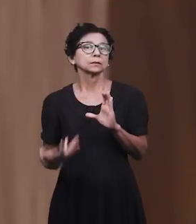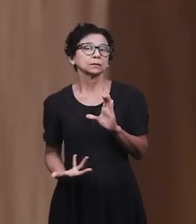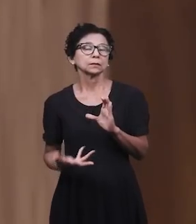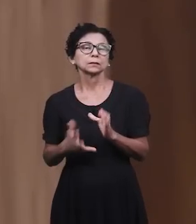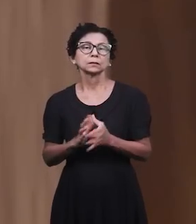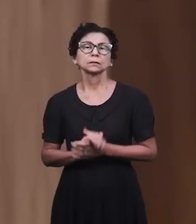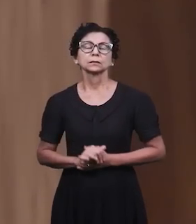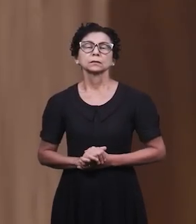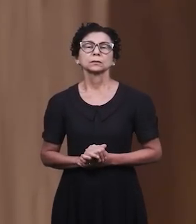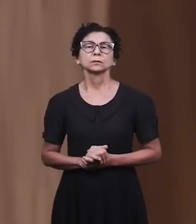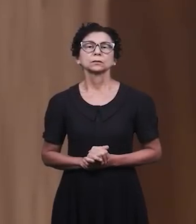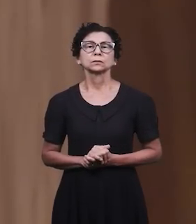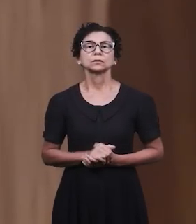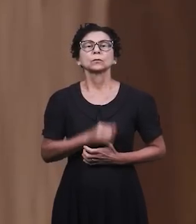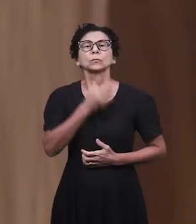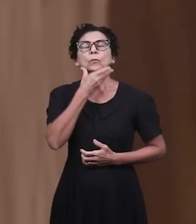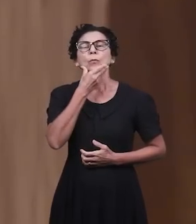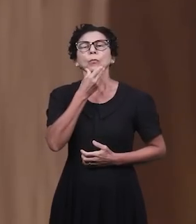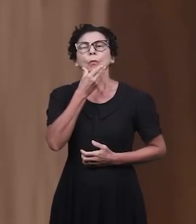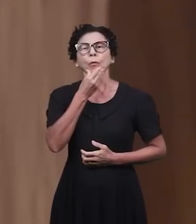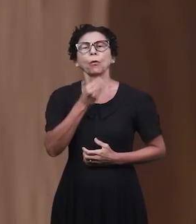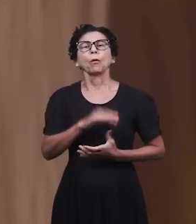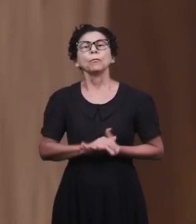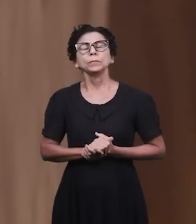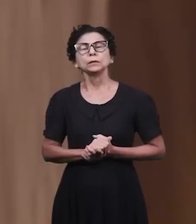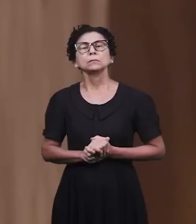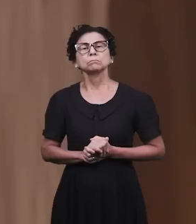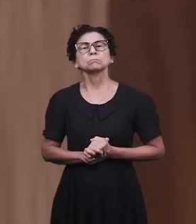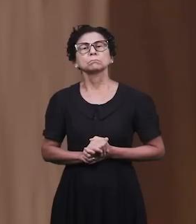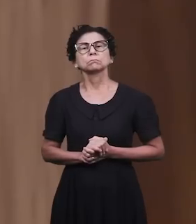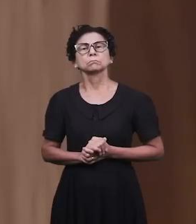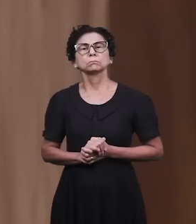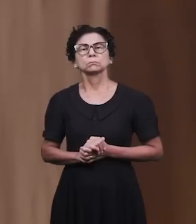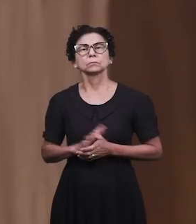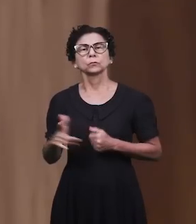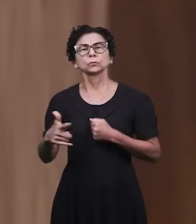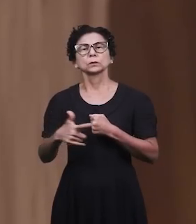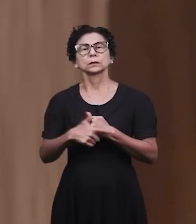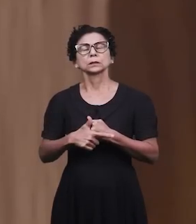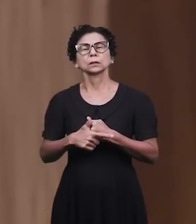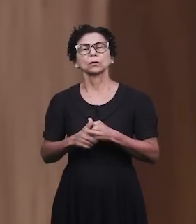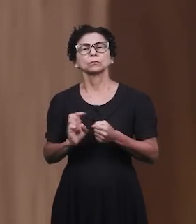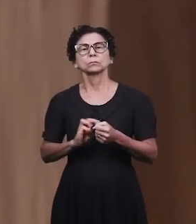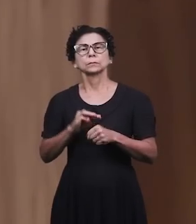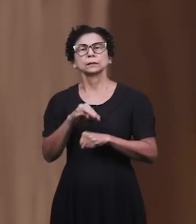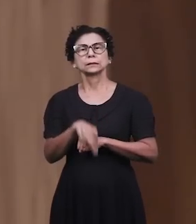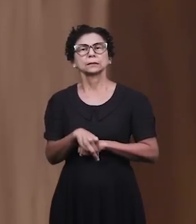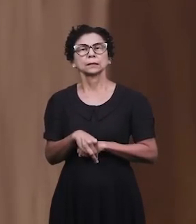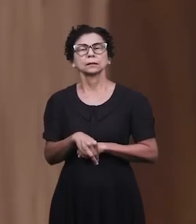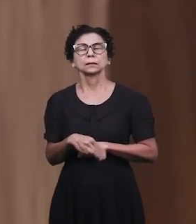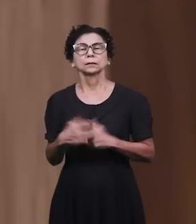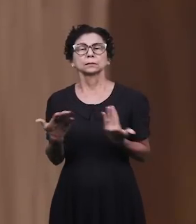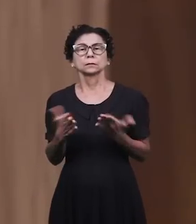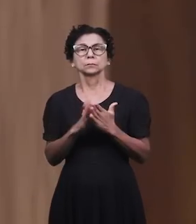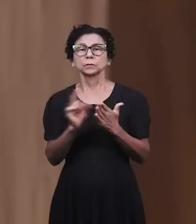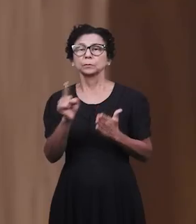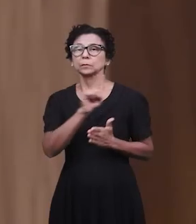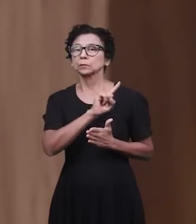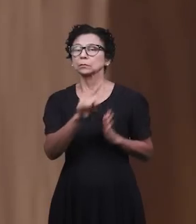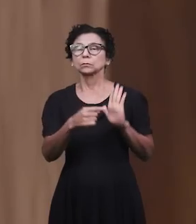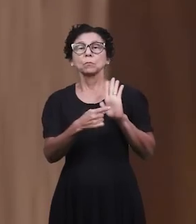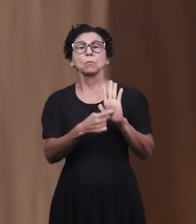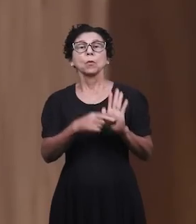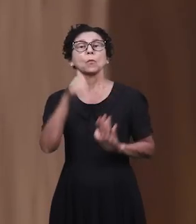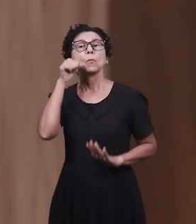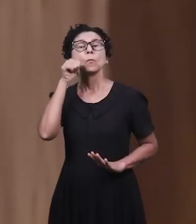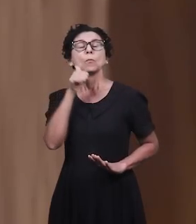que tomaria essa posição de ministério. Então não existe nenhuma autorização na Bíblia, da palavra de Deus, para que a